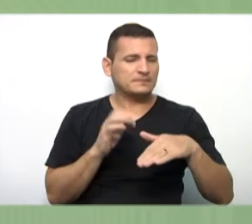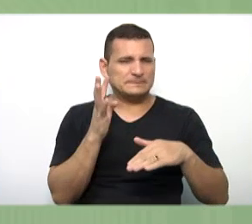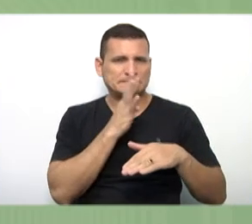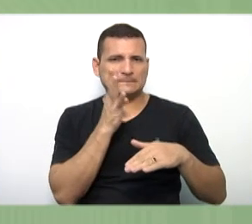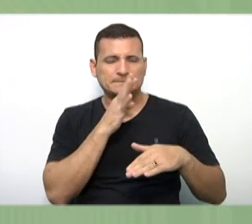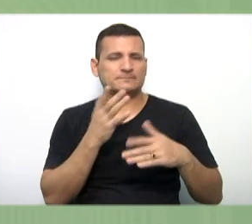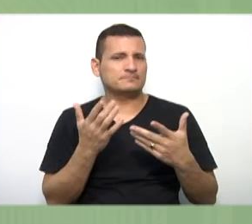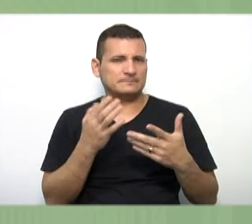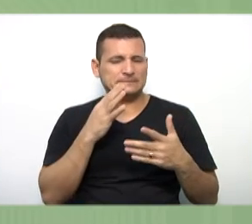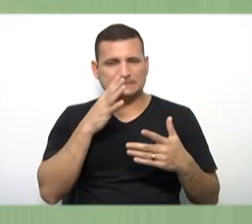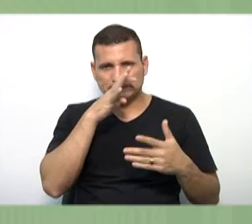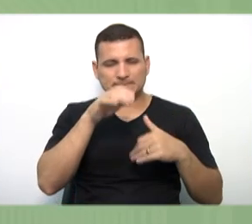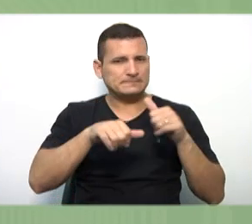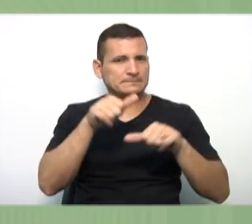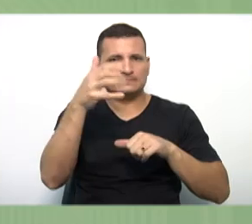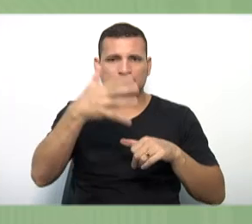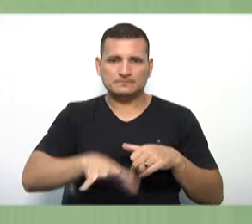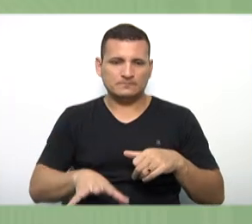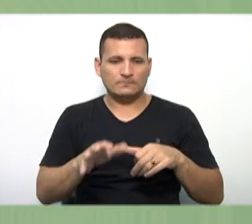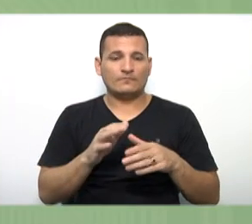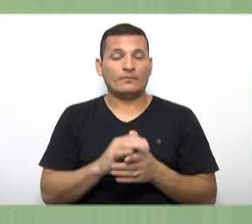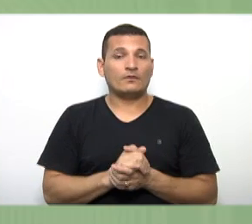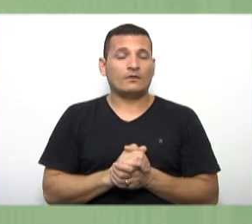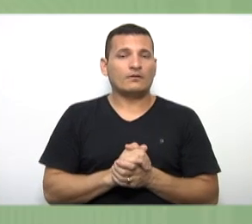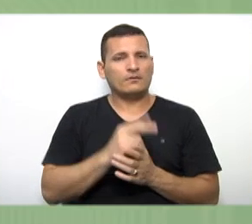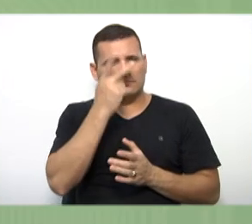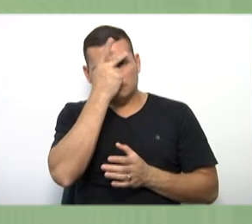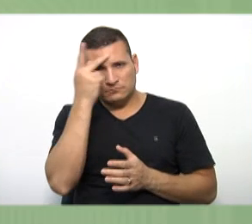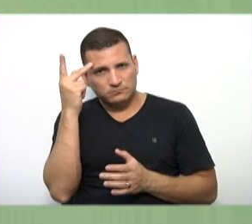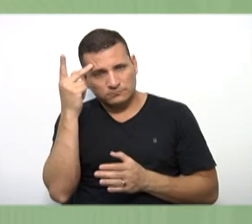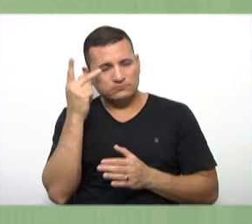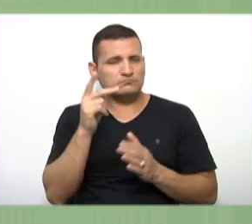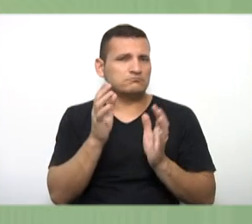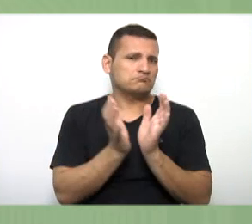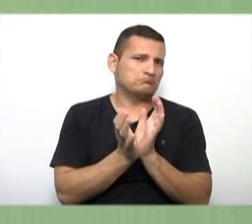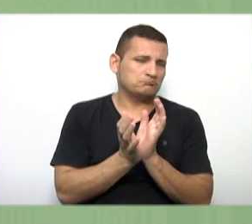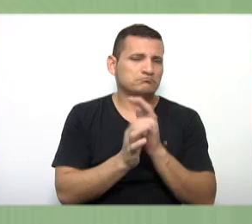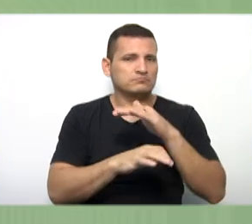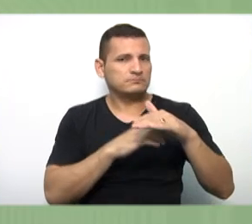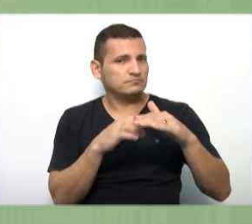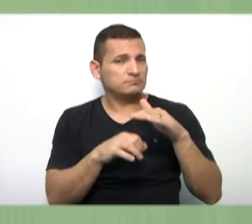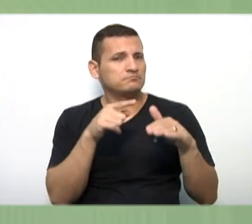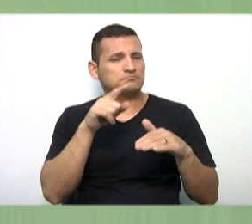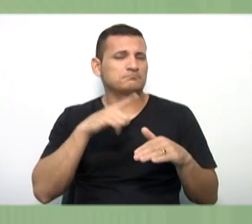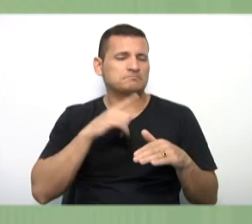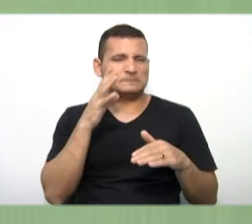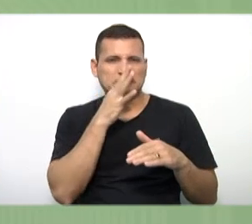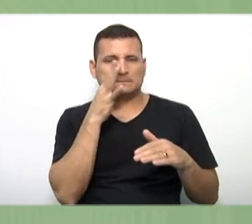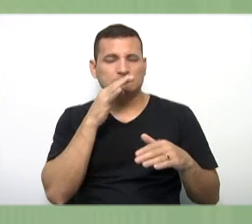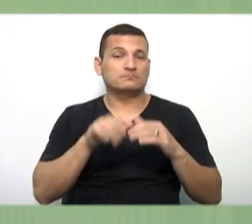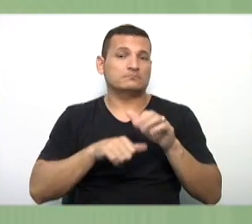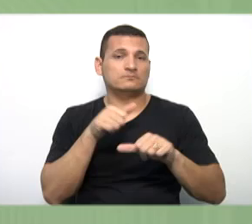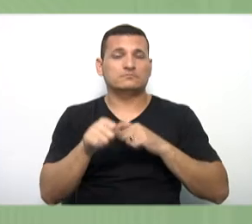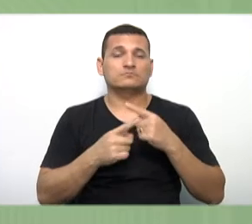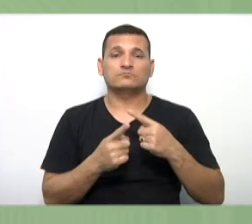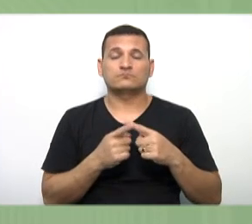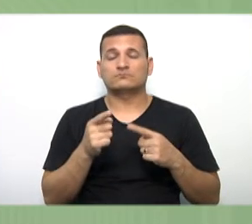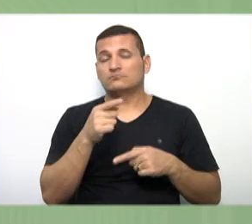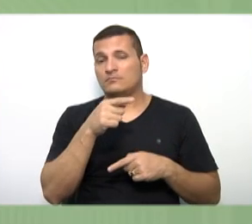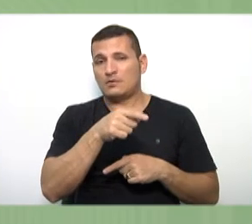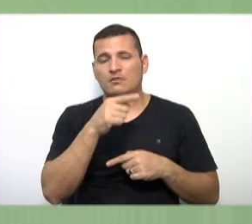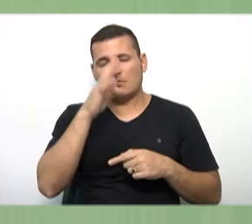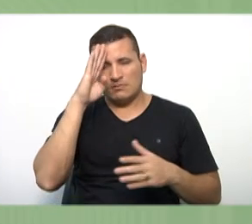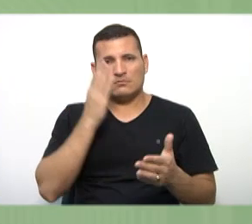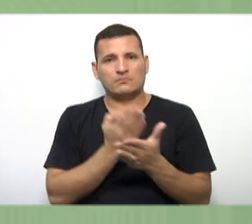pessoas, tanto as pessoas quanto as organizações, elas são resistentes às mudanças. Porque elas acreditam, na maior parte das